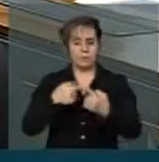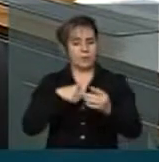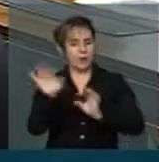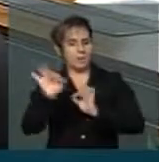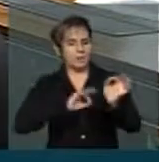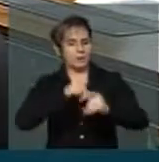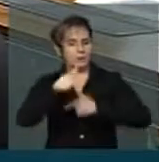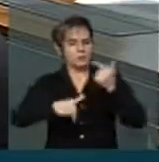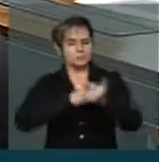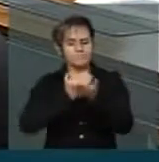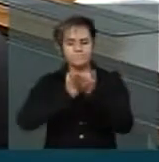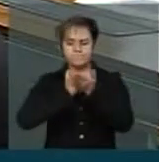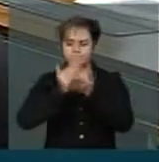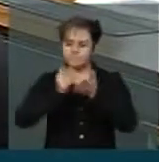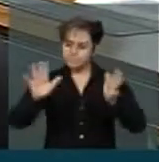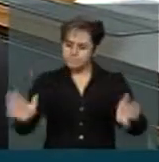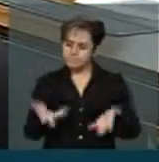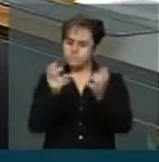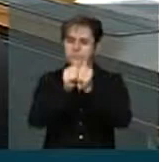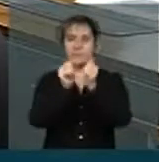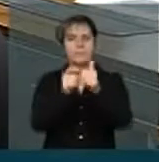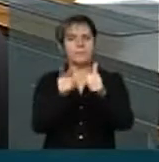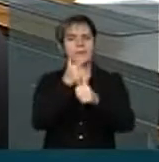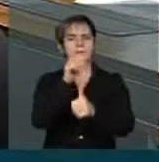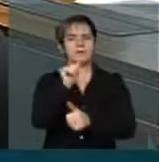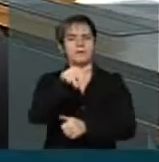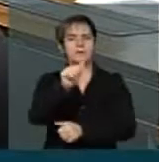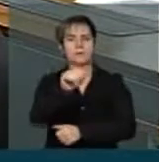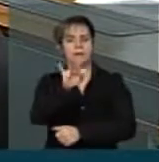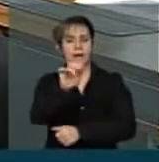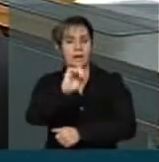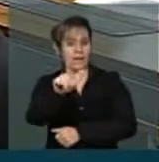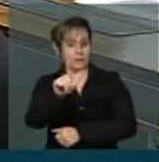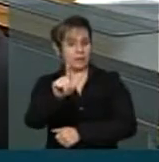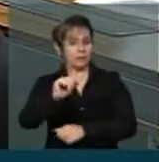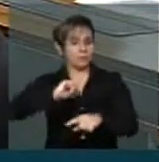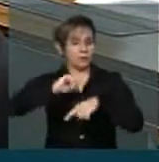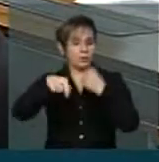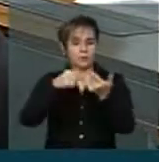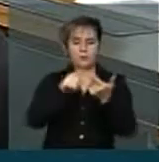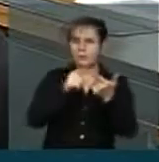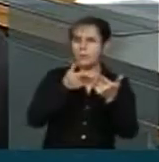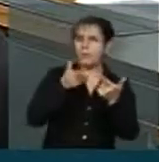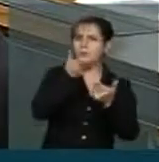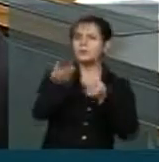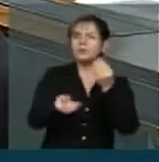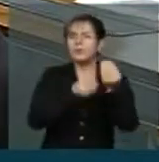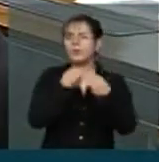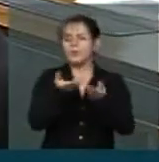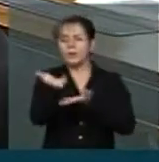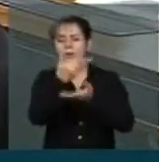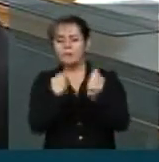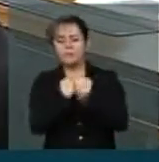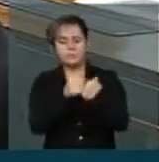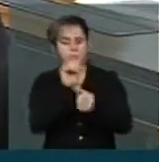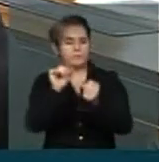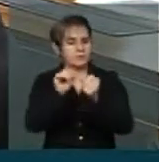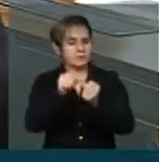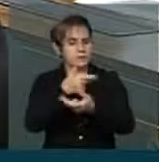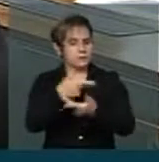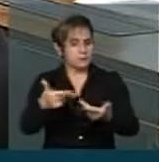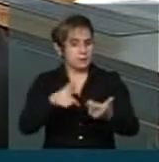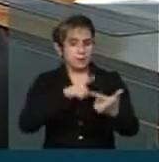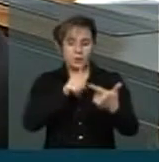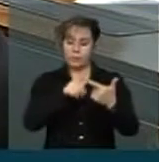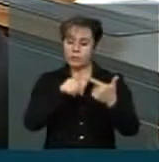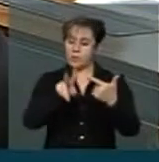trabalho inicial, que viesse primeiro a Anatel para nos dar o norte de como essa subcomissão deveria agir. É claro que o segundo